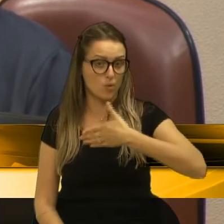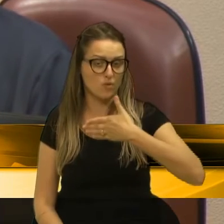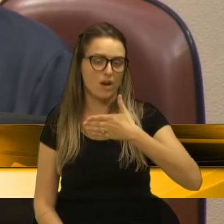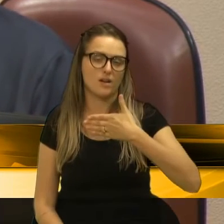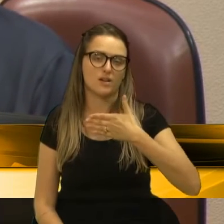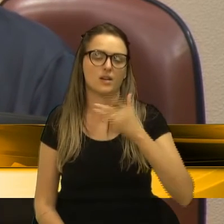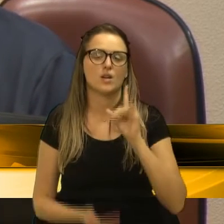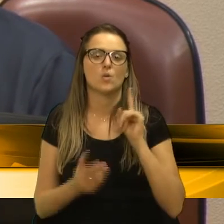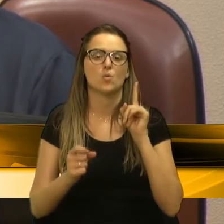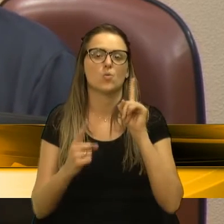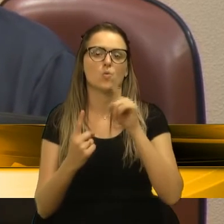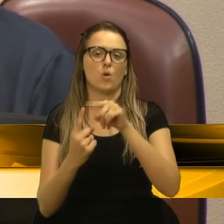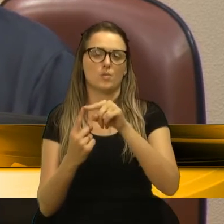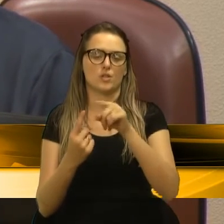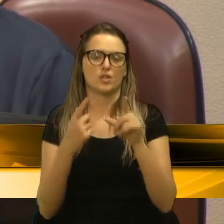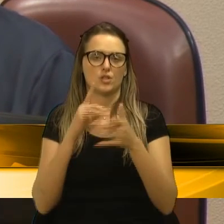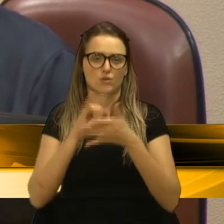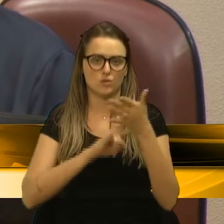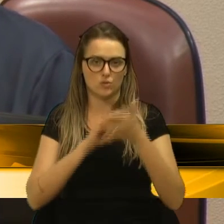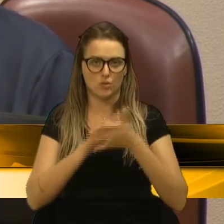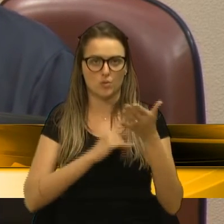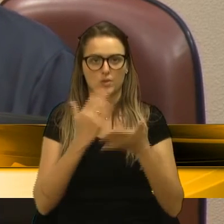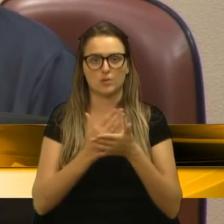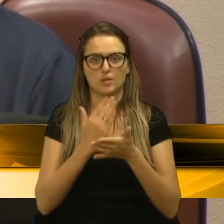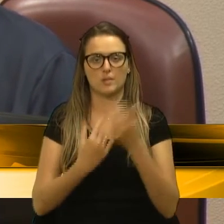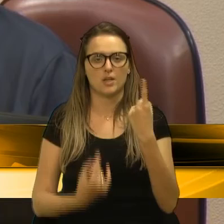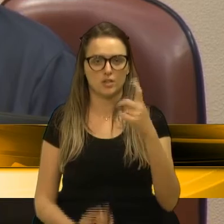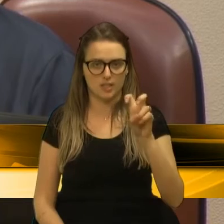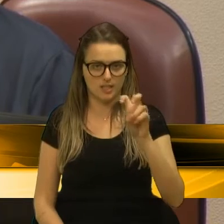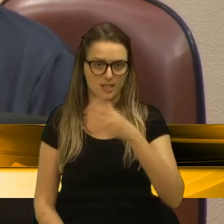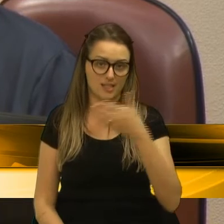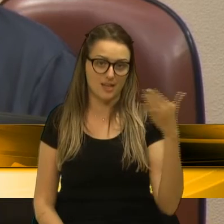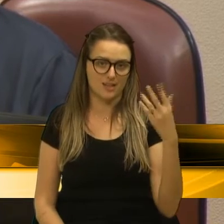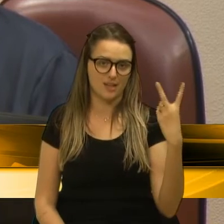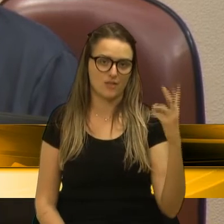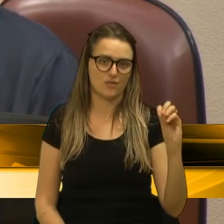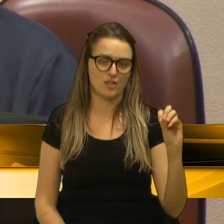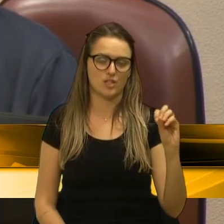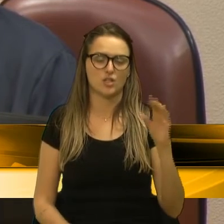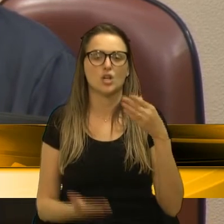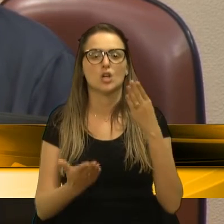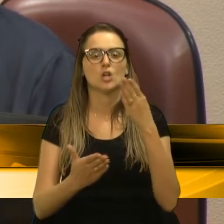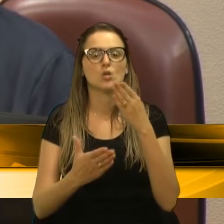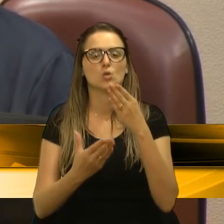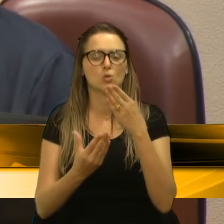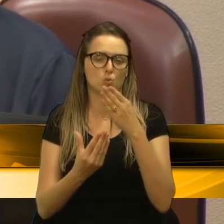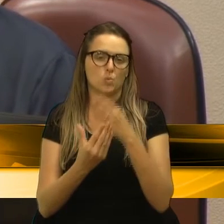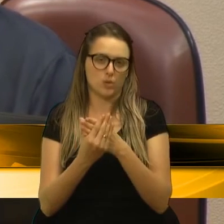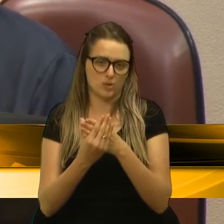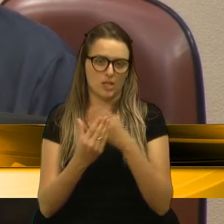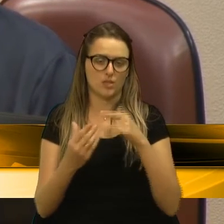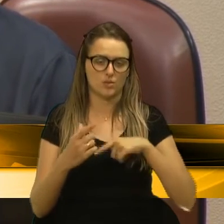a objetividade de documentos nas páginas 15 a 20 da peça de esclarecimentos.